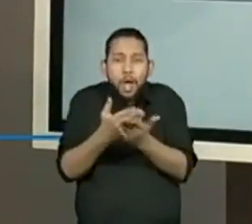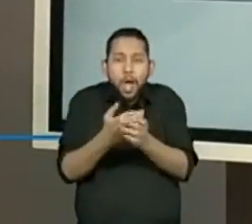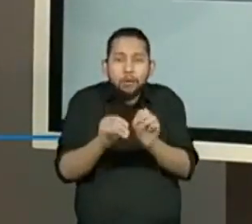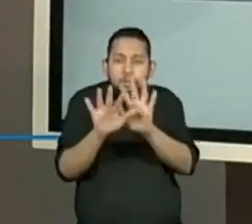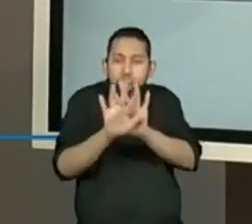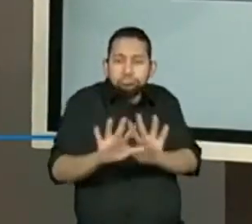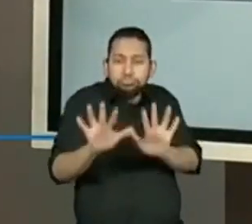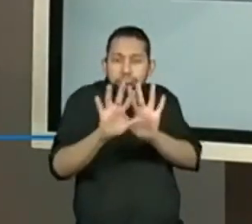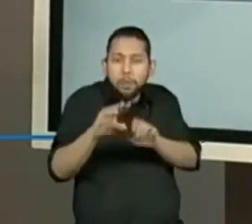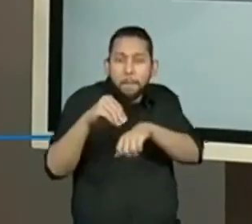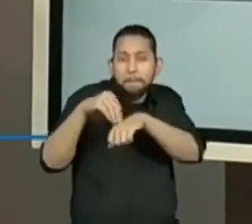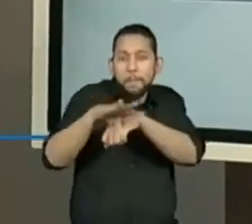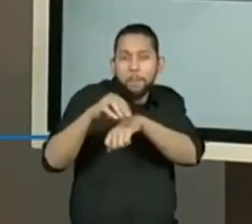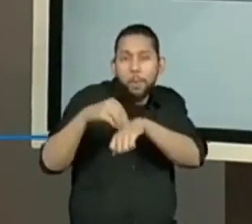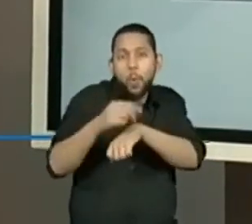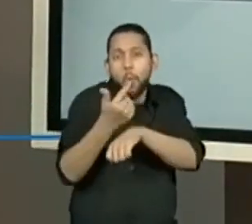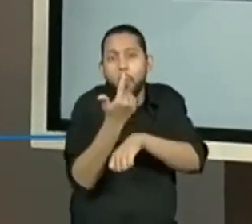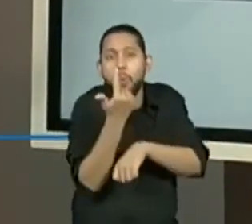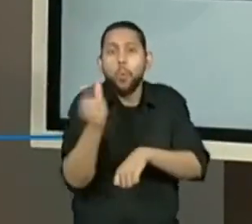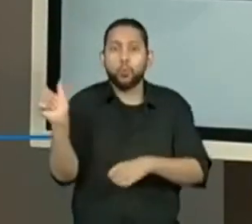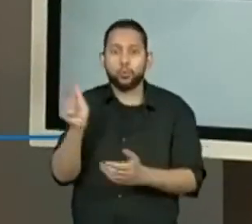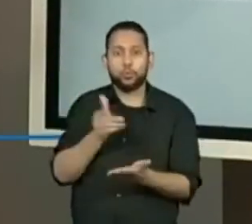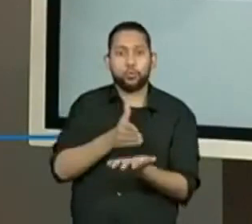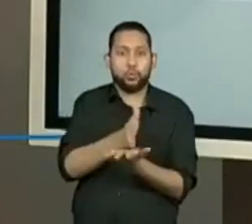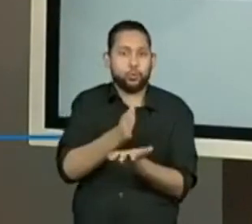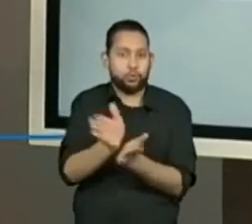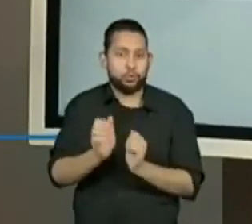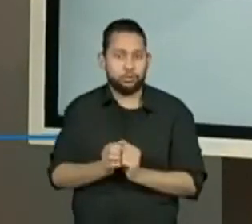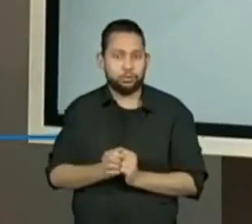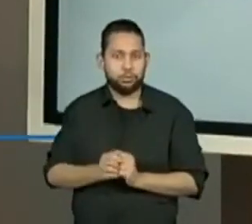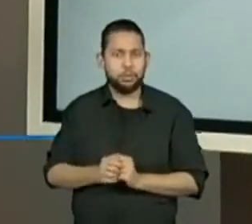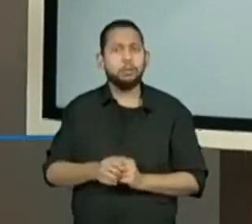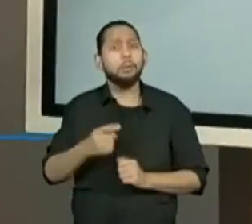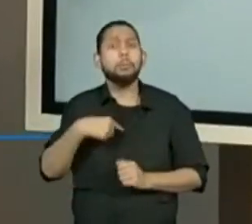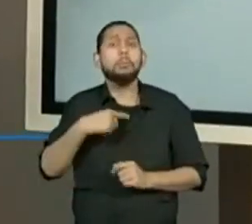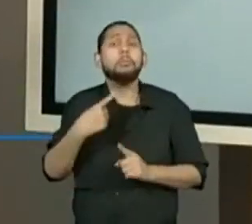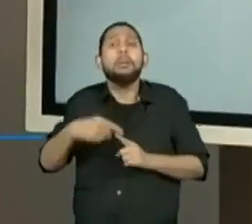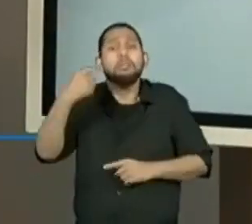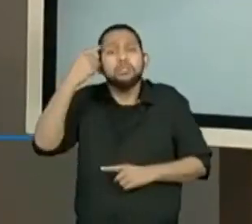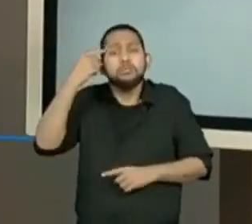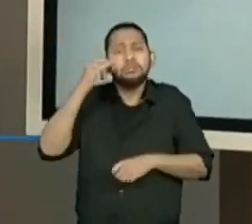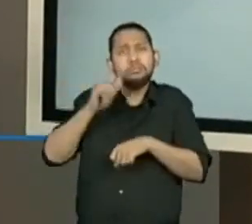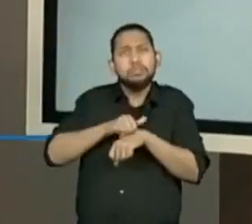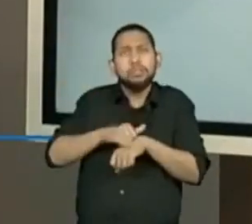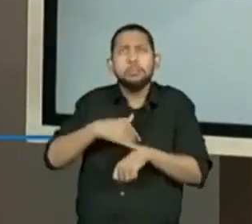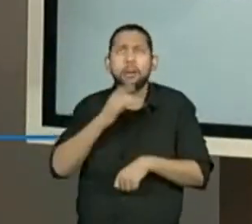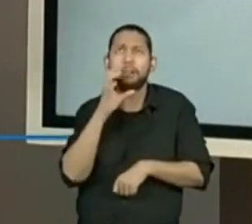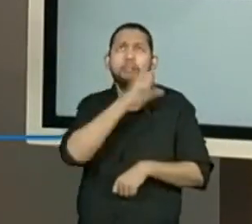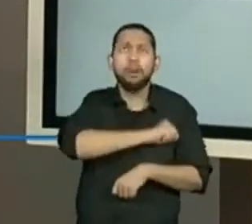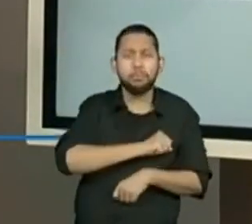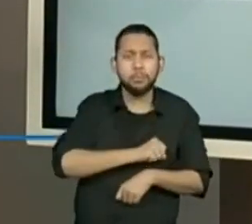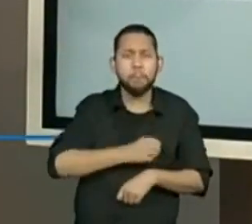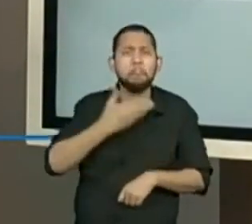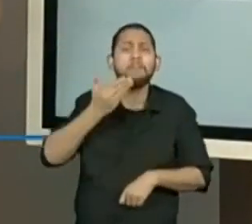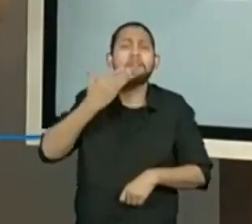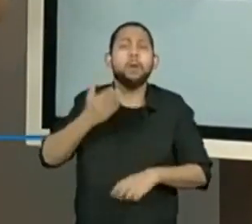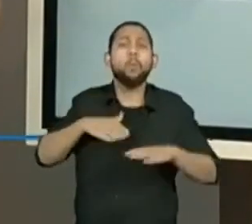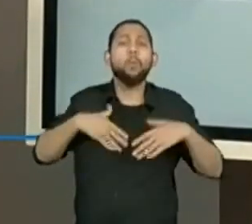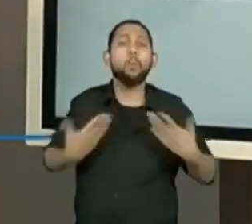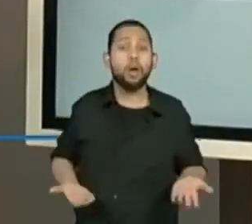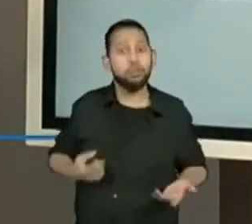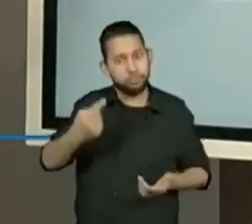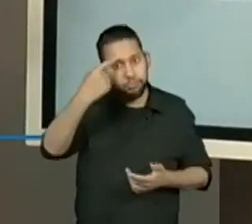rapidinho mas às vezes você ainda tá com alguma dificuldade tá pensando em outros tipos de estratégia que te facilitem essa